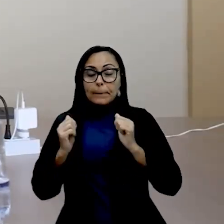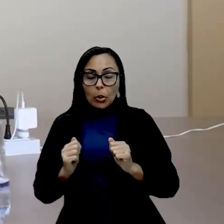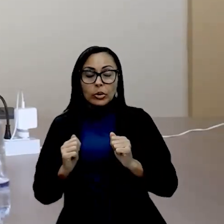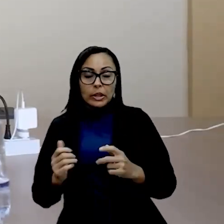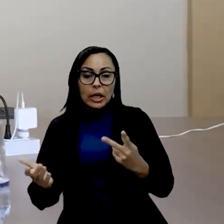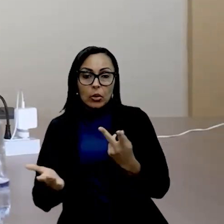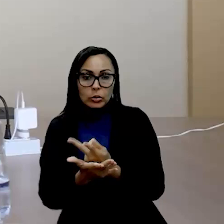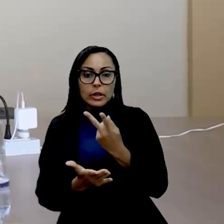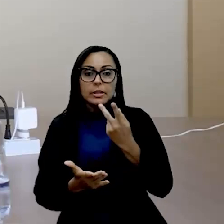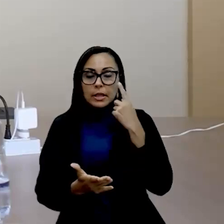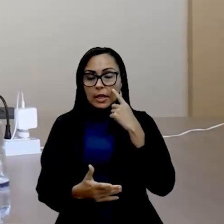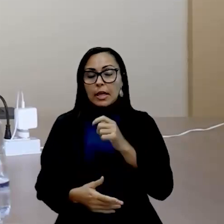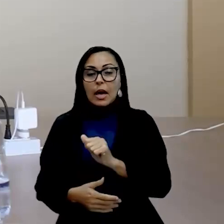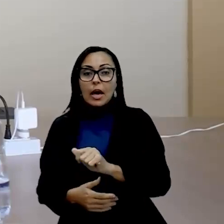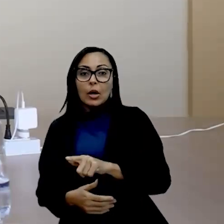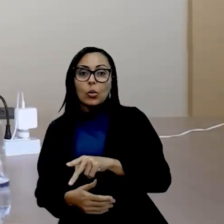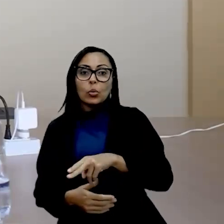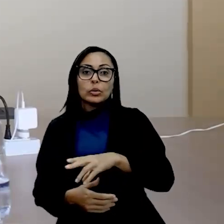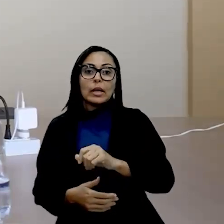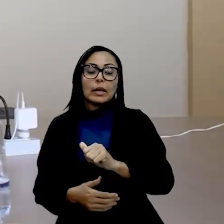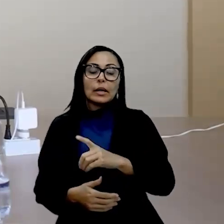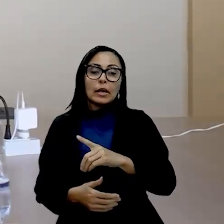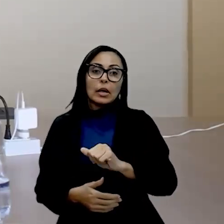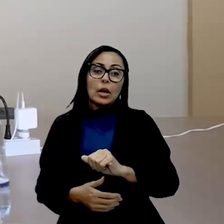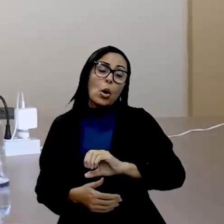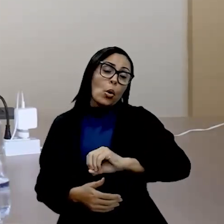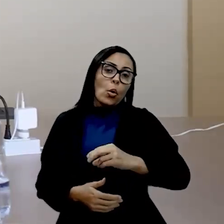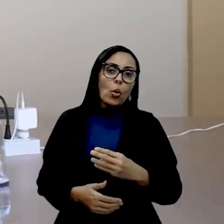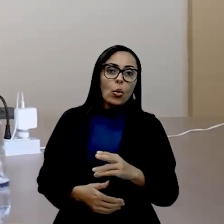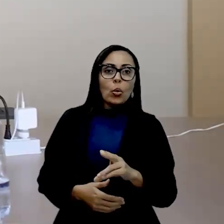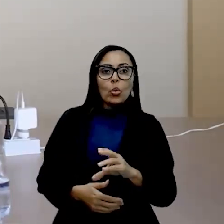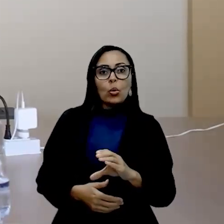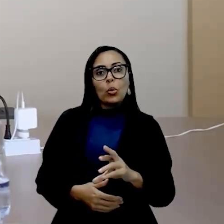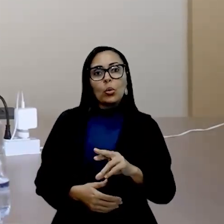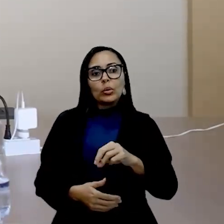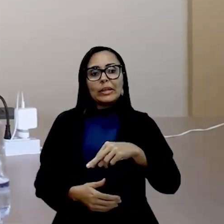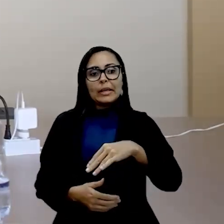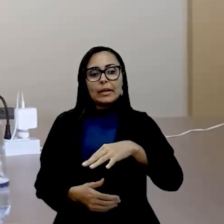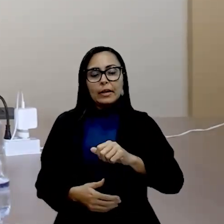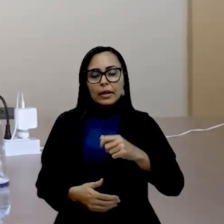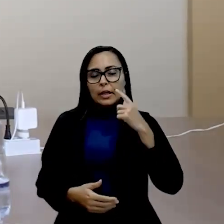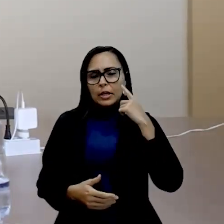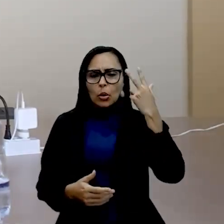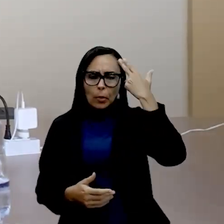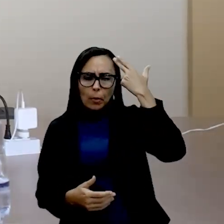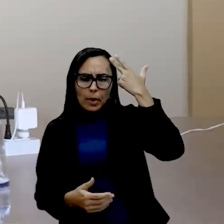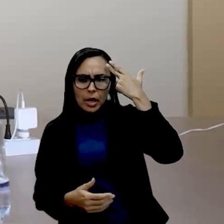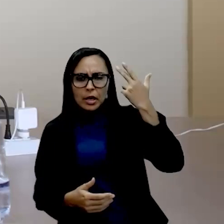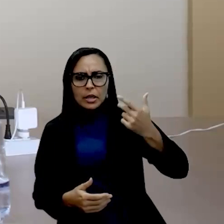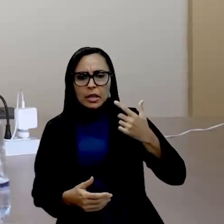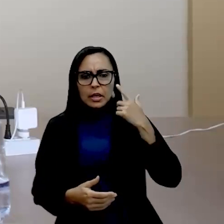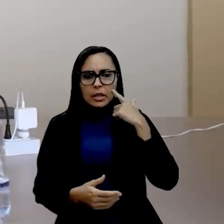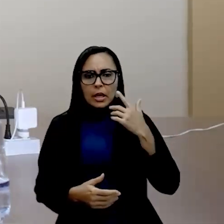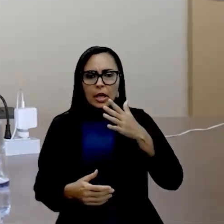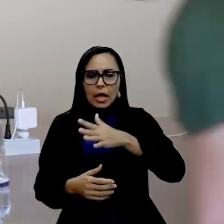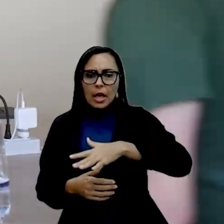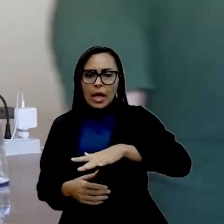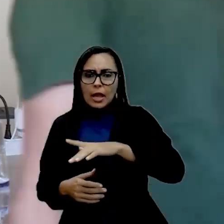crônica. Bom dia. A infecção aguda, geralmente, ela é um quadro